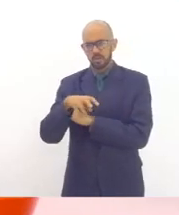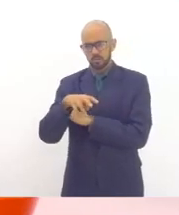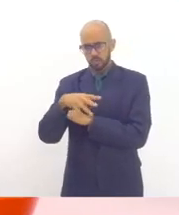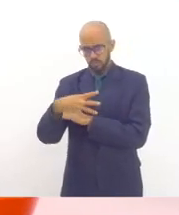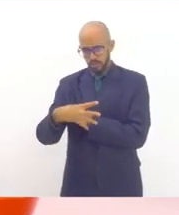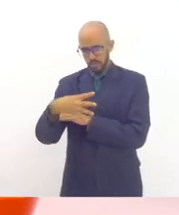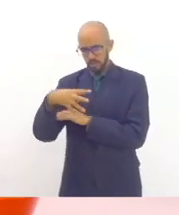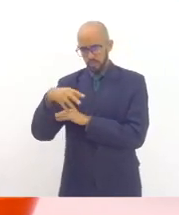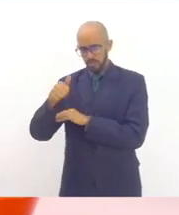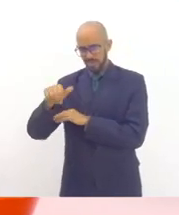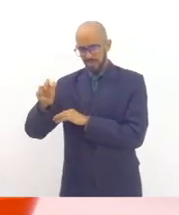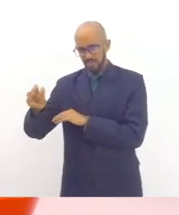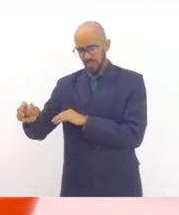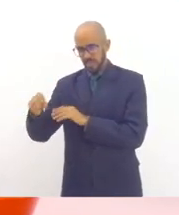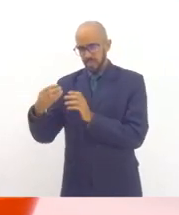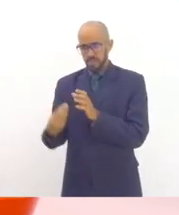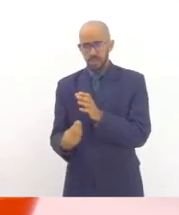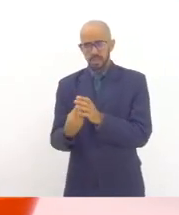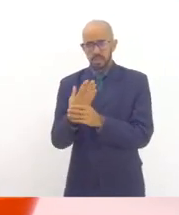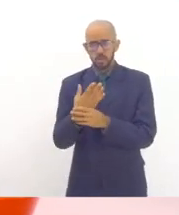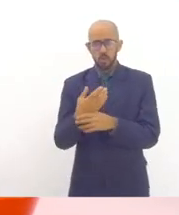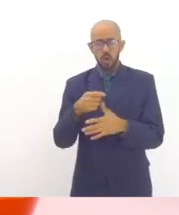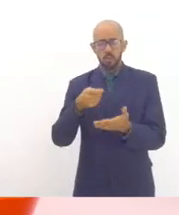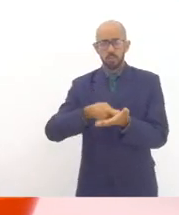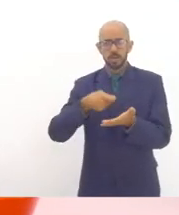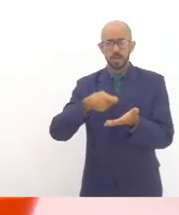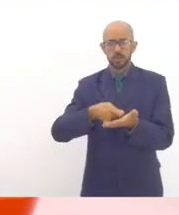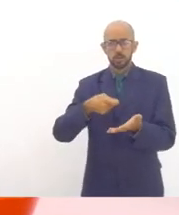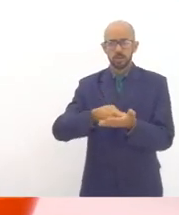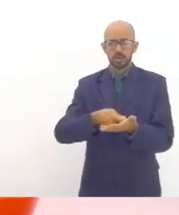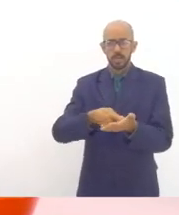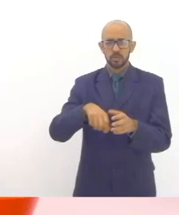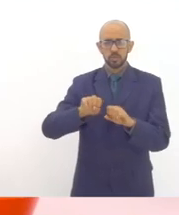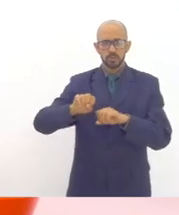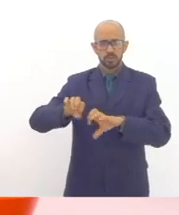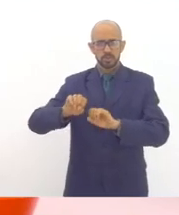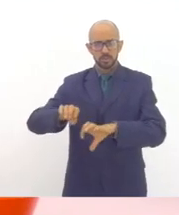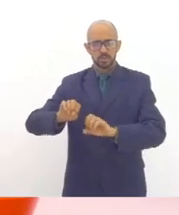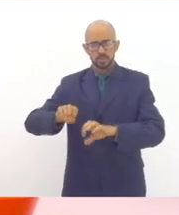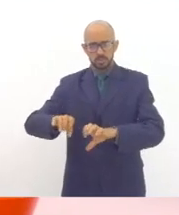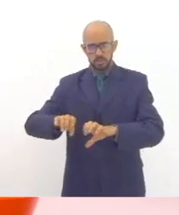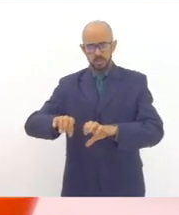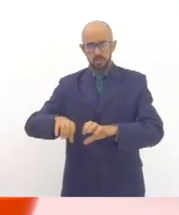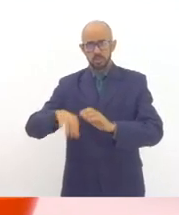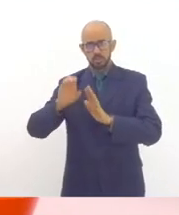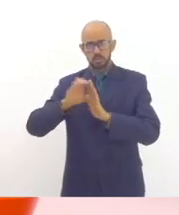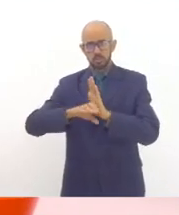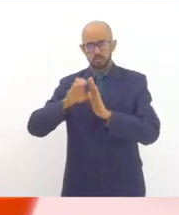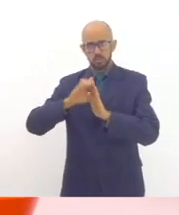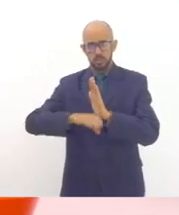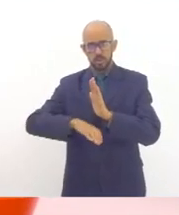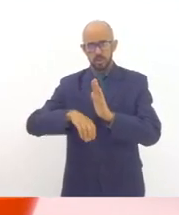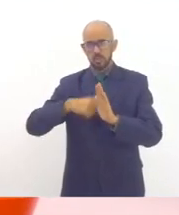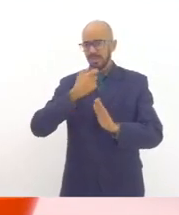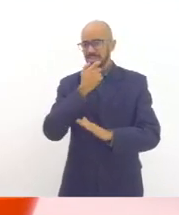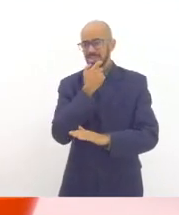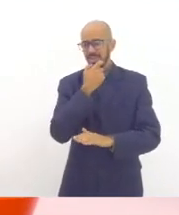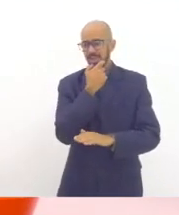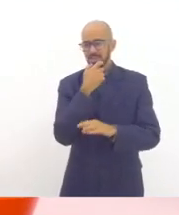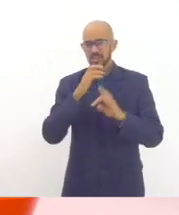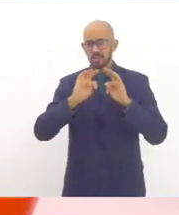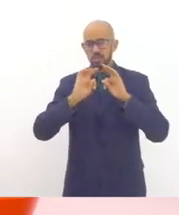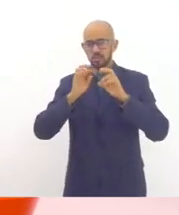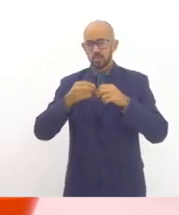2017, passou a instituir a obrigatoriedade do ensino do componente curricular inglês em todas as escolas